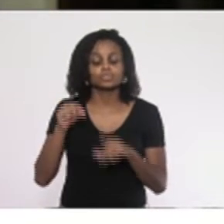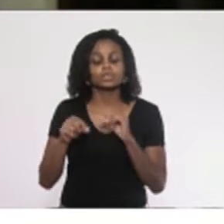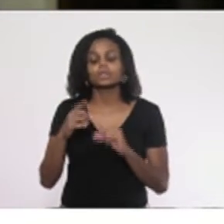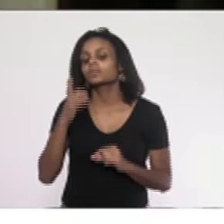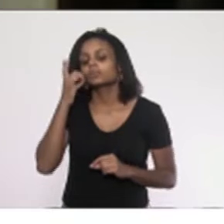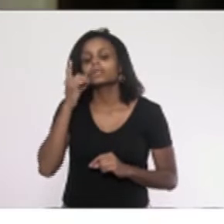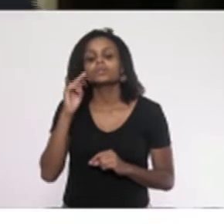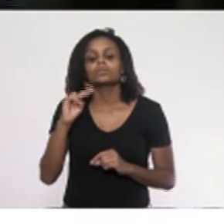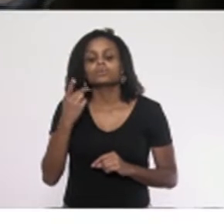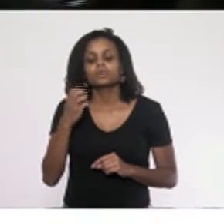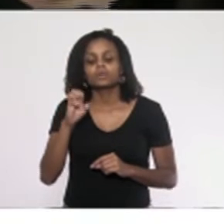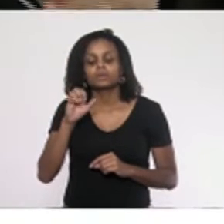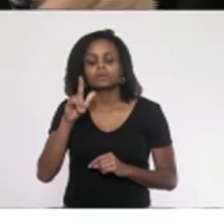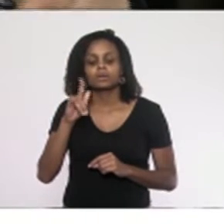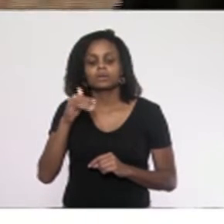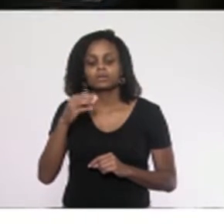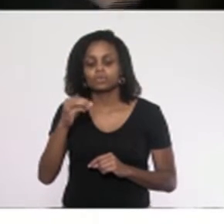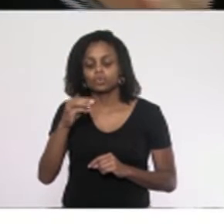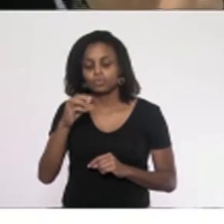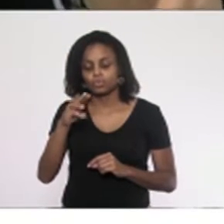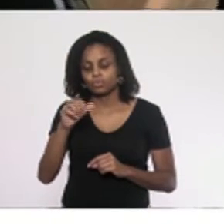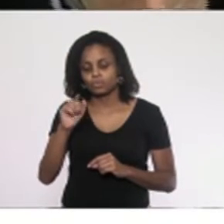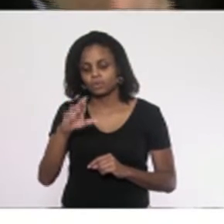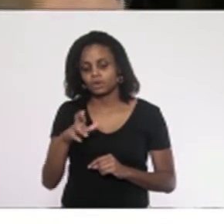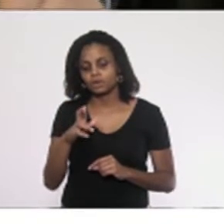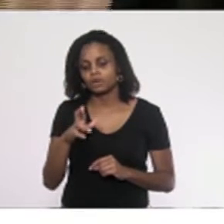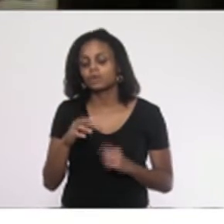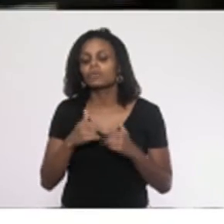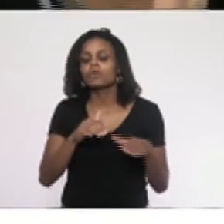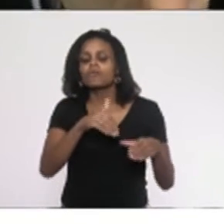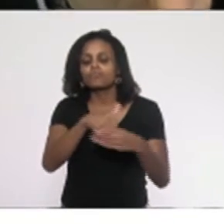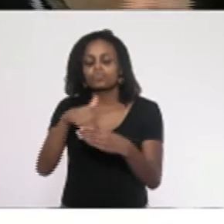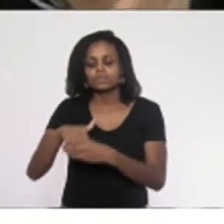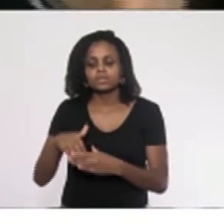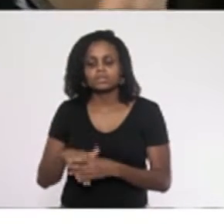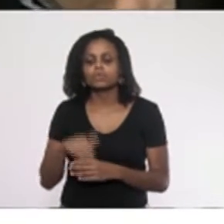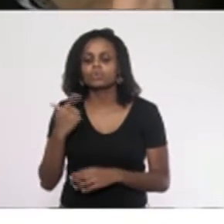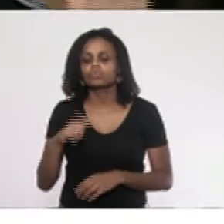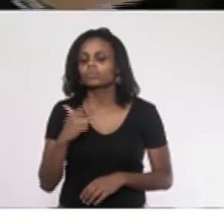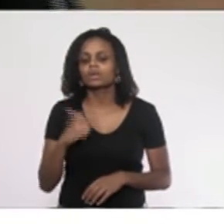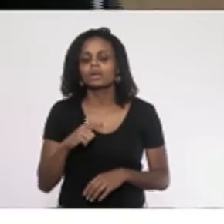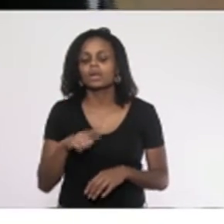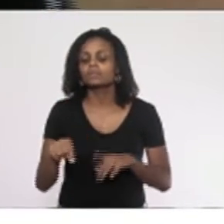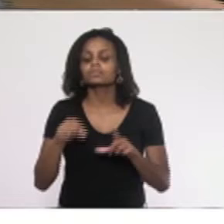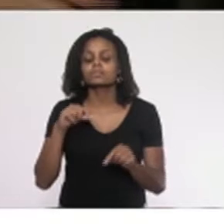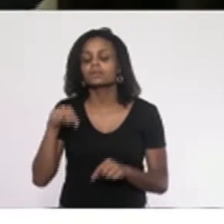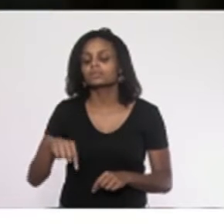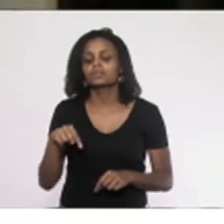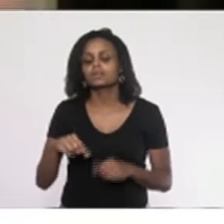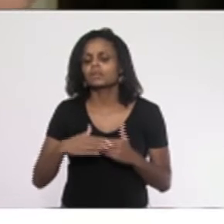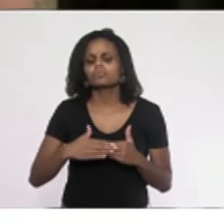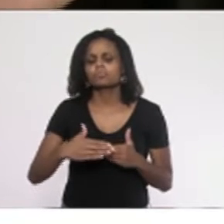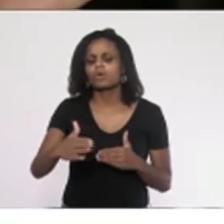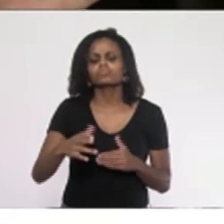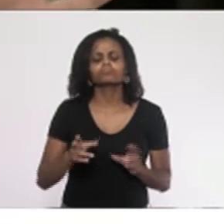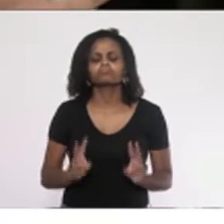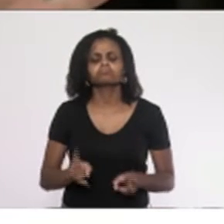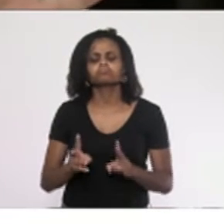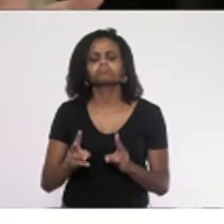Eliomar e colocamos em votação que não haverá mais destaques aqui e a gente passa a seguir essa